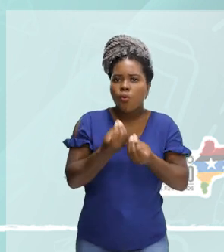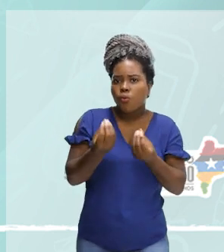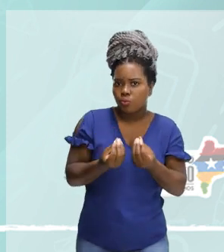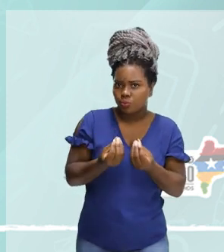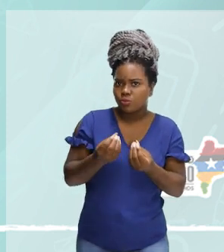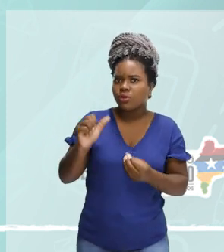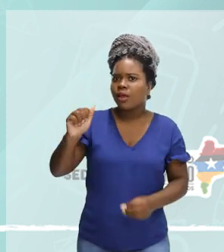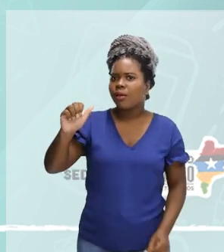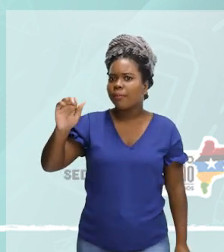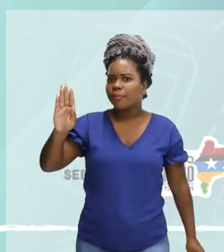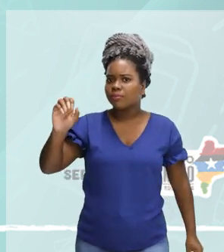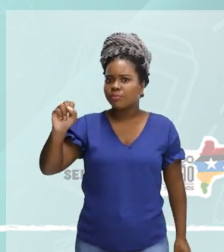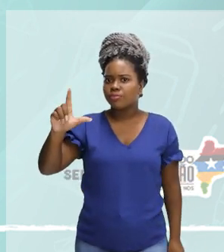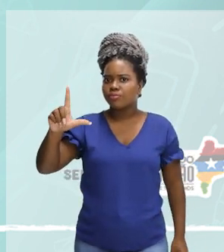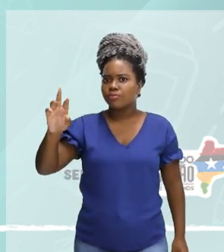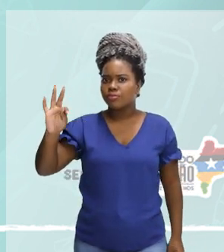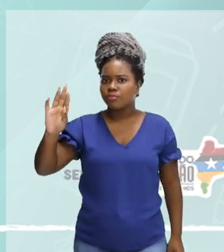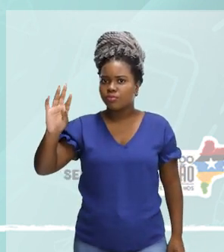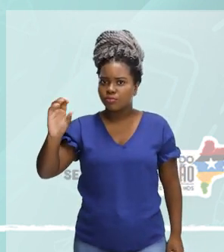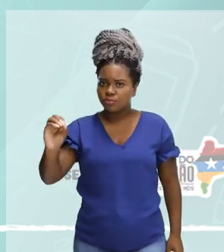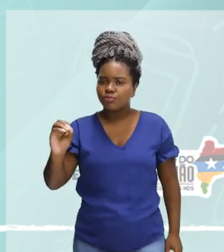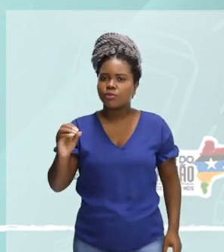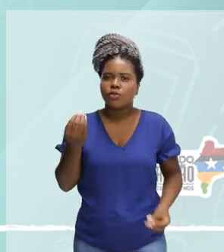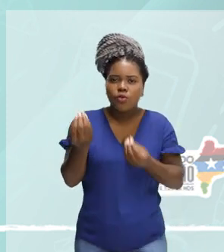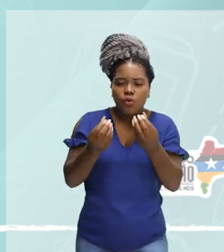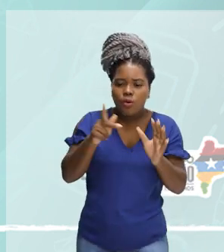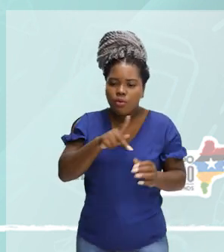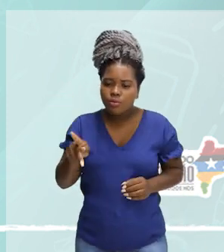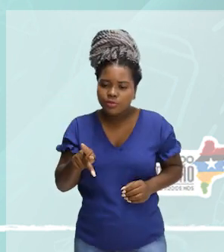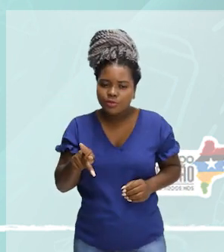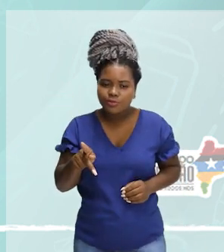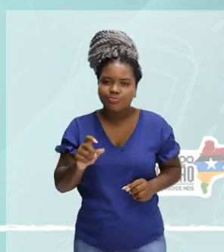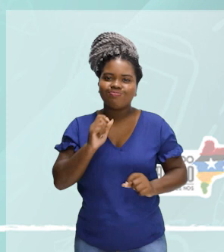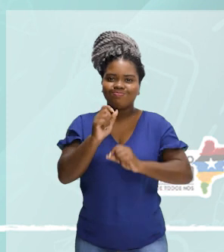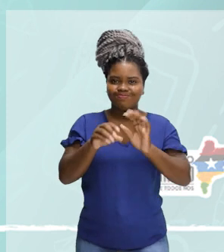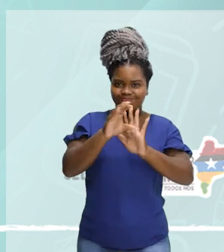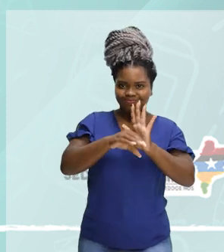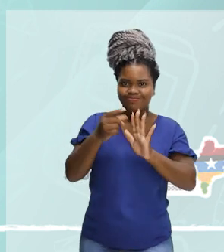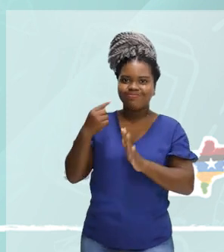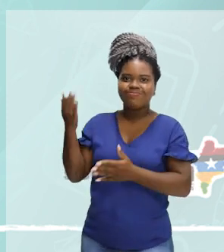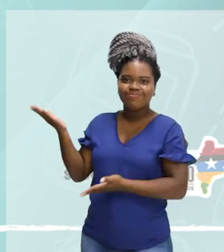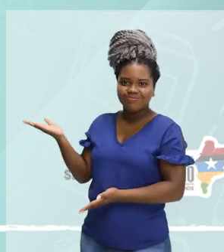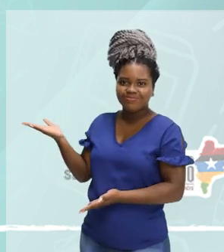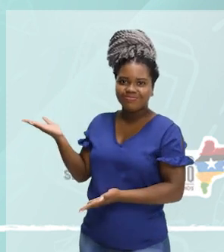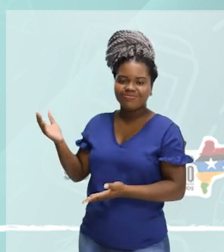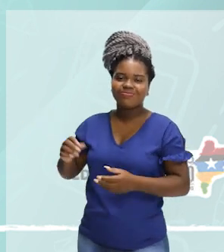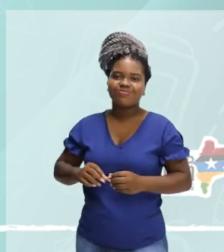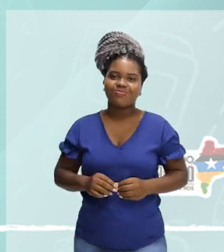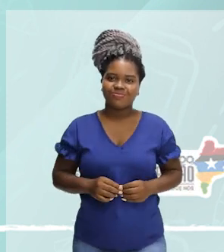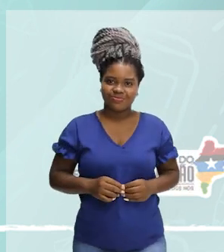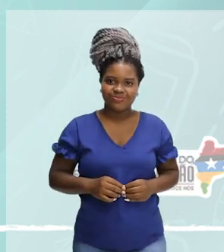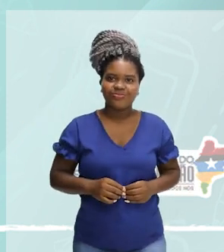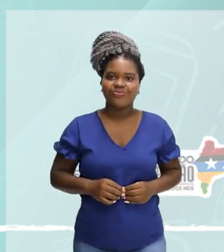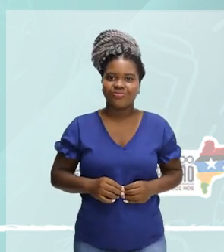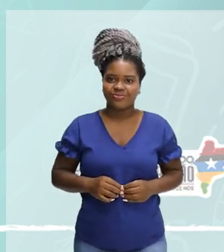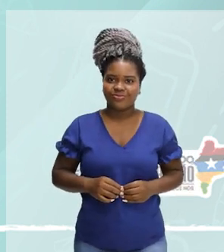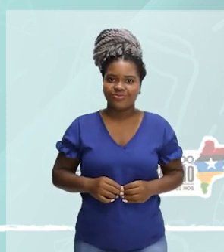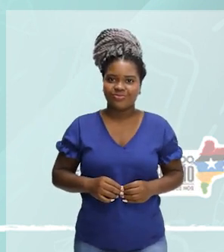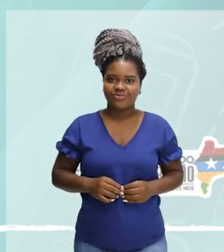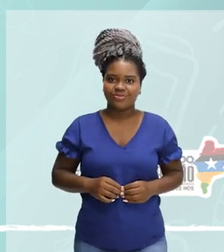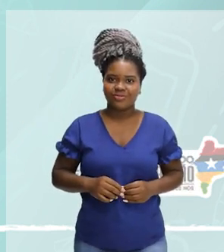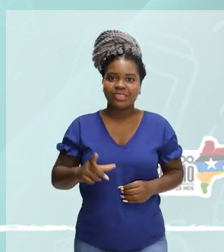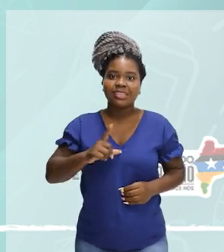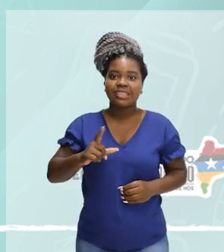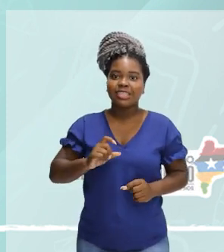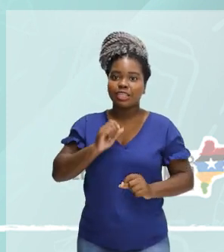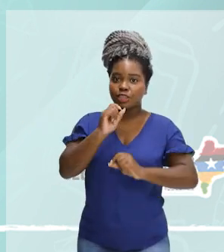que é isso, professora? Indica o grado máximo de qualidade. Se produce mediante la adición del